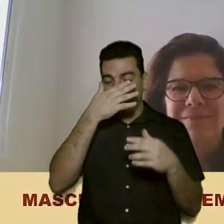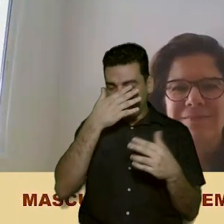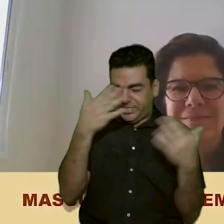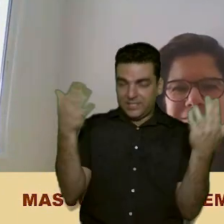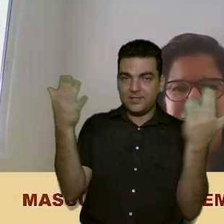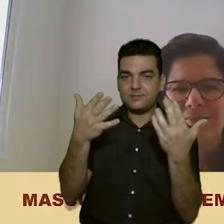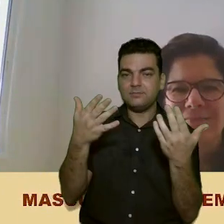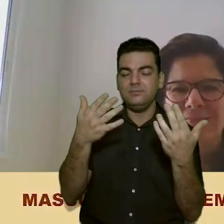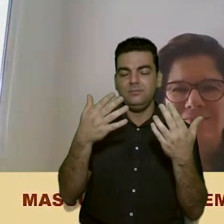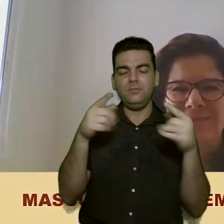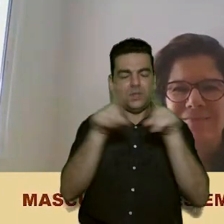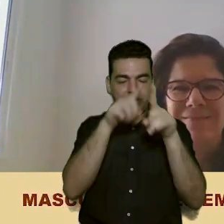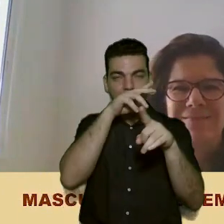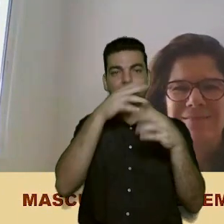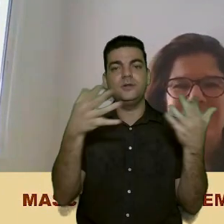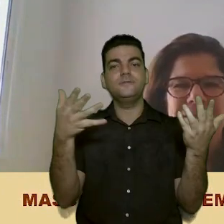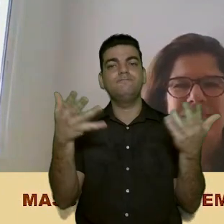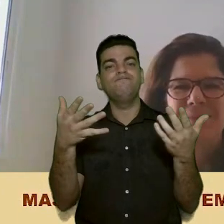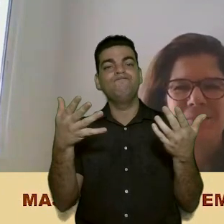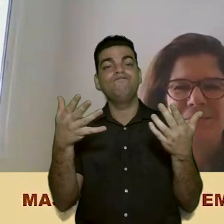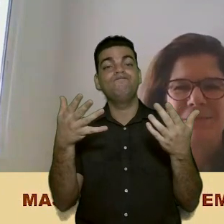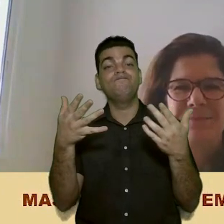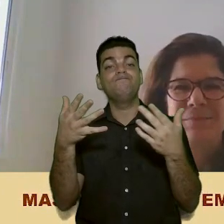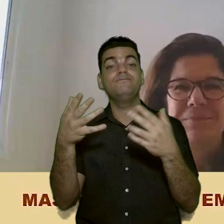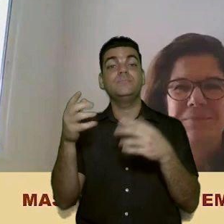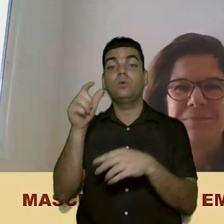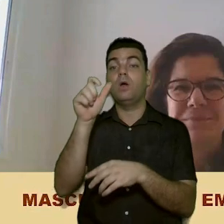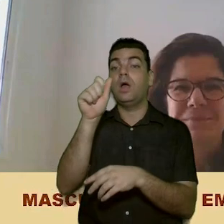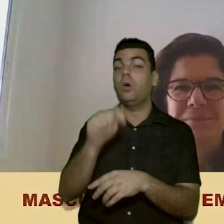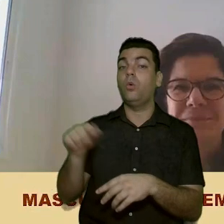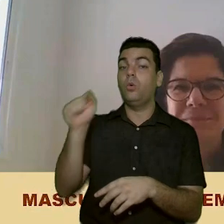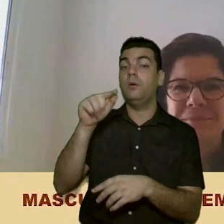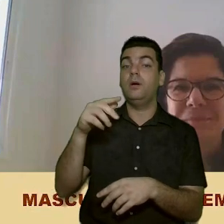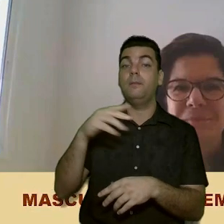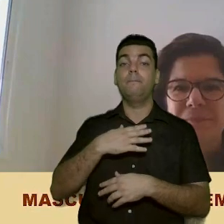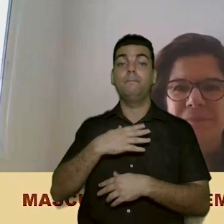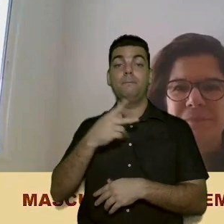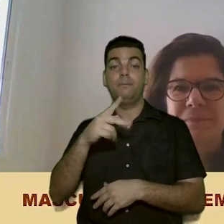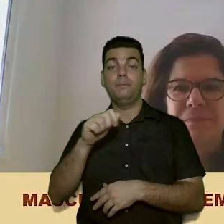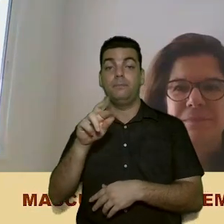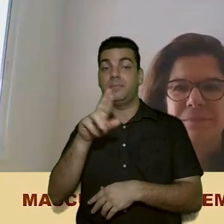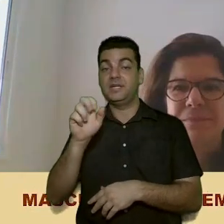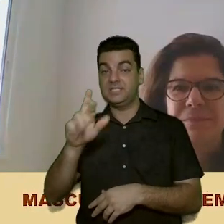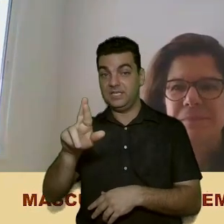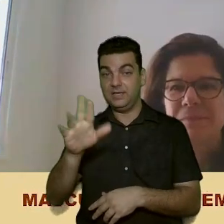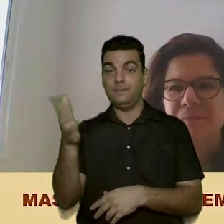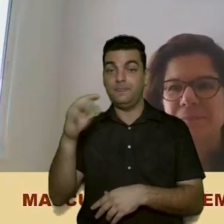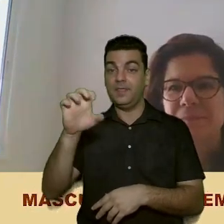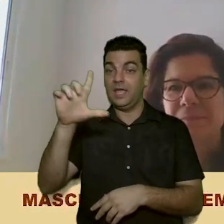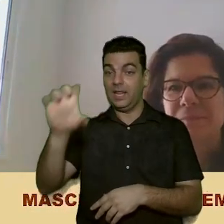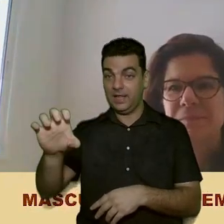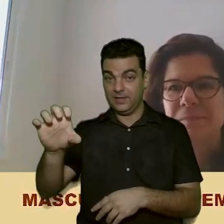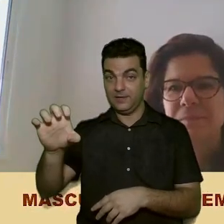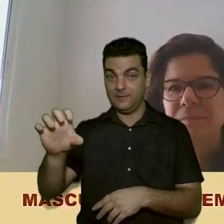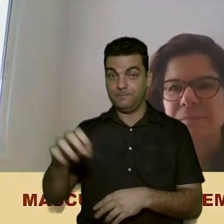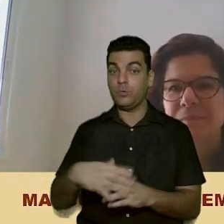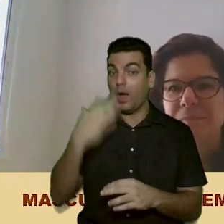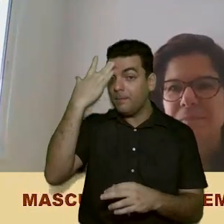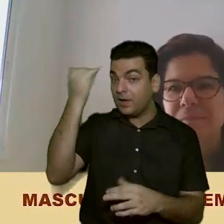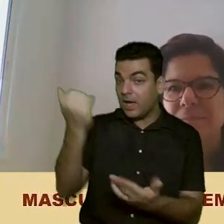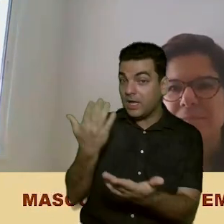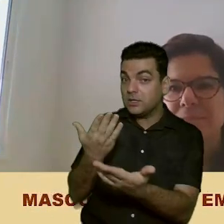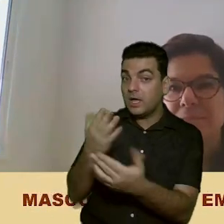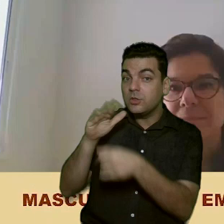aí incomodados, porque isso aqui acho que é o bom para fazer a transformação. Deixar também aqui o meu canal do @prazerele